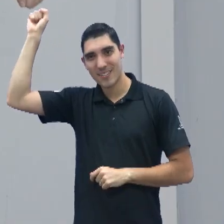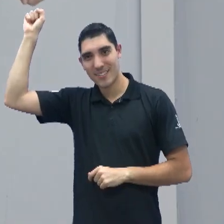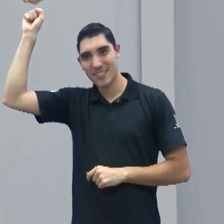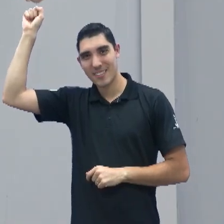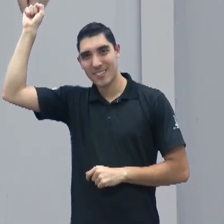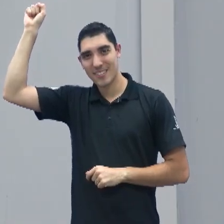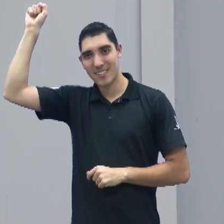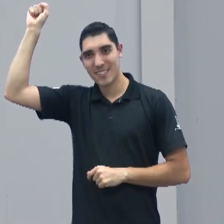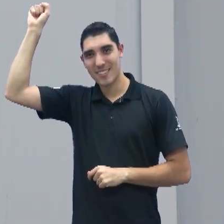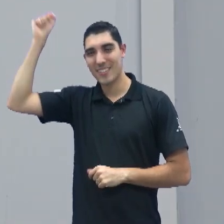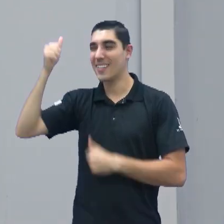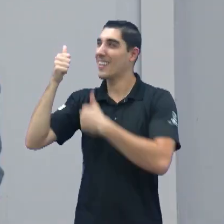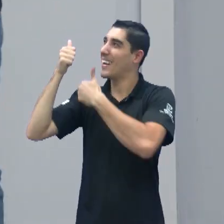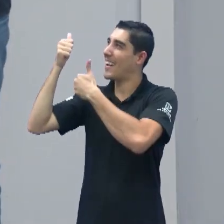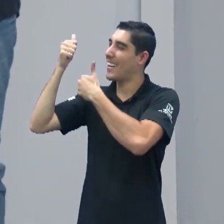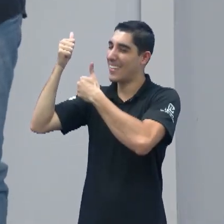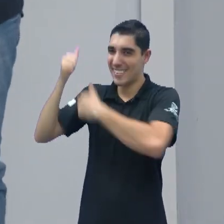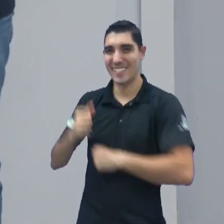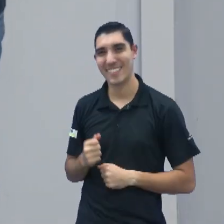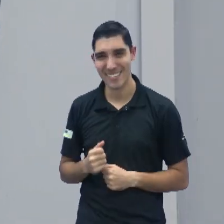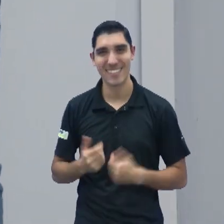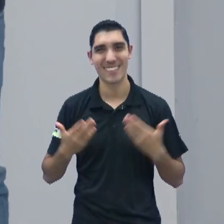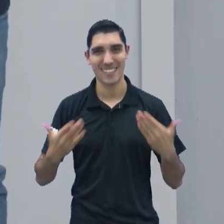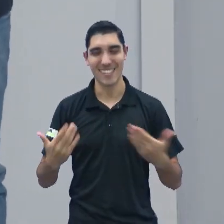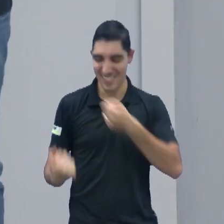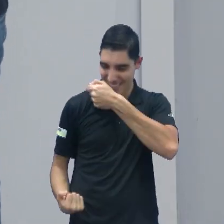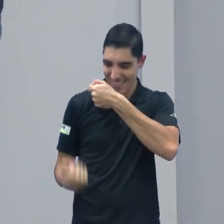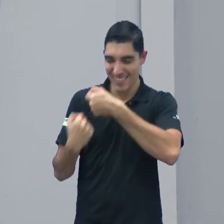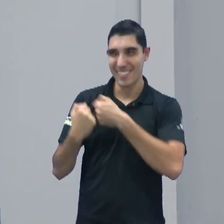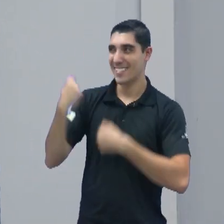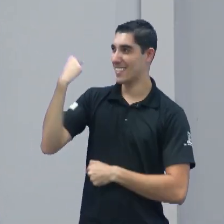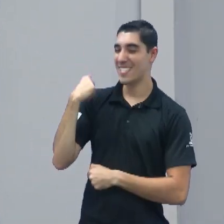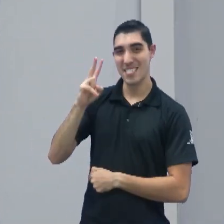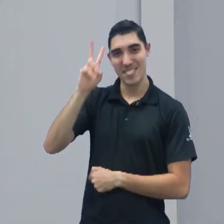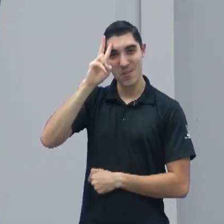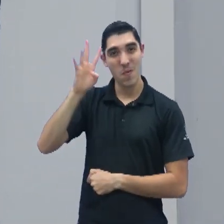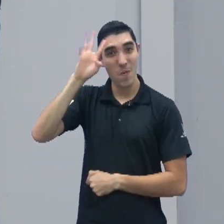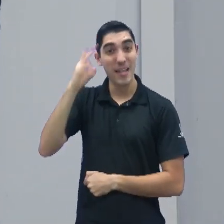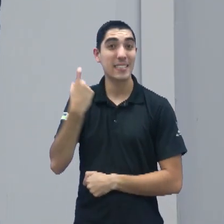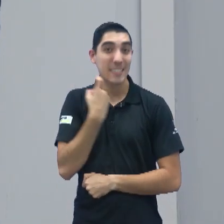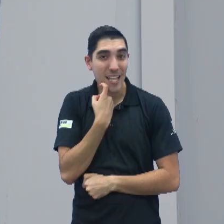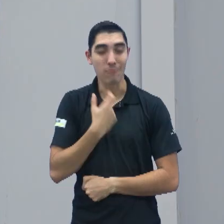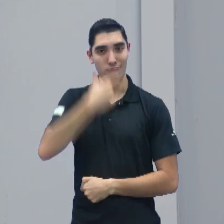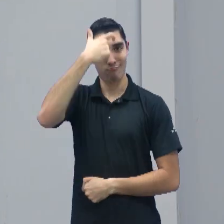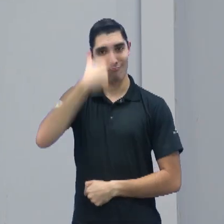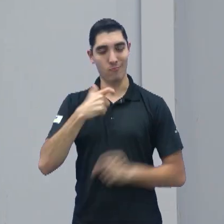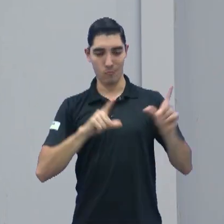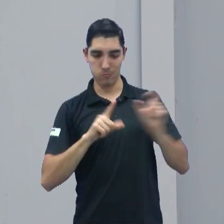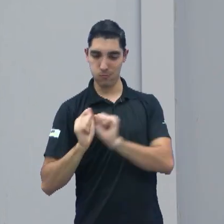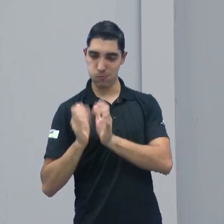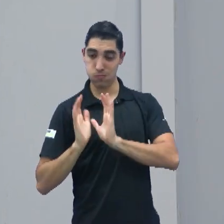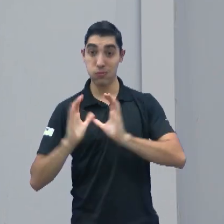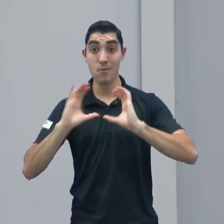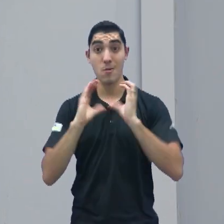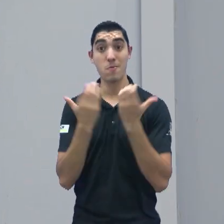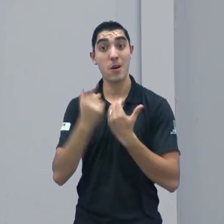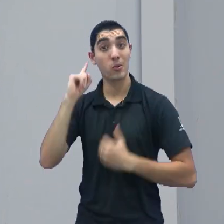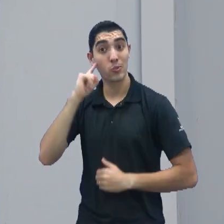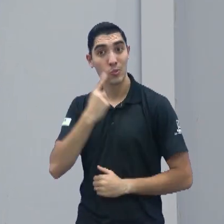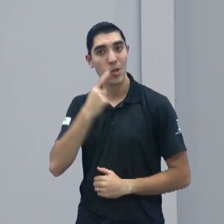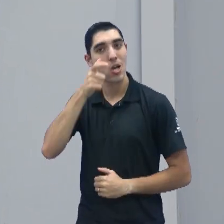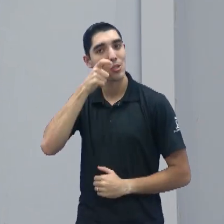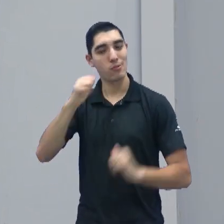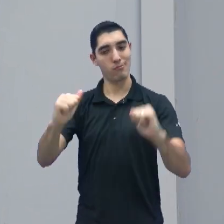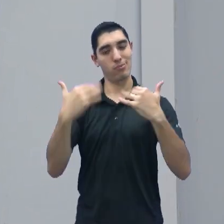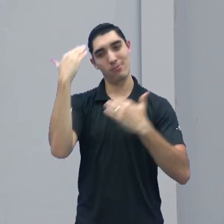aqui. Aê, Luizão. Nosso soquinho maroto de toda segunda, quarta e sexta. O Luizão que sempre leva a informação para a